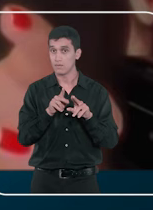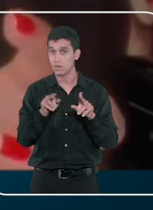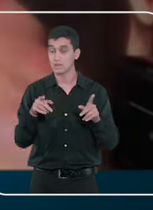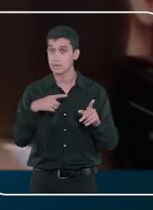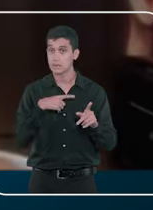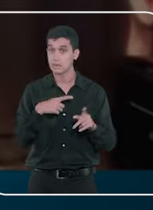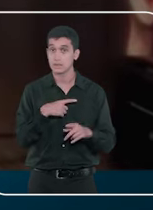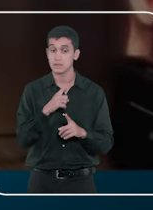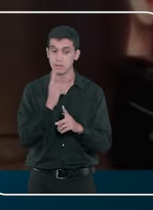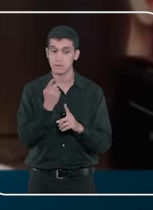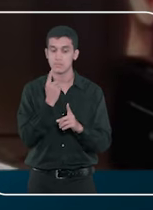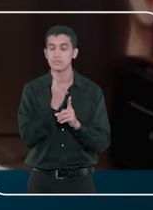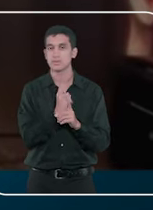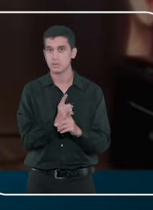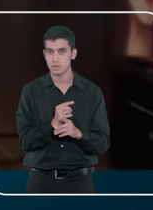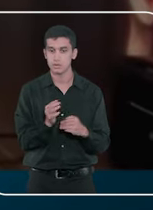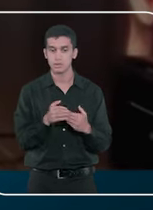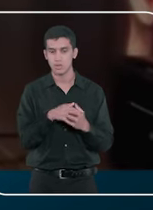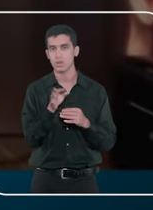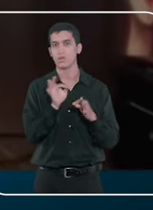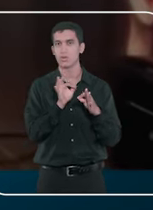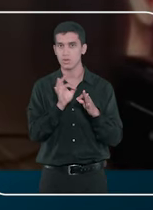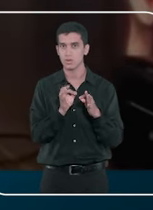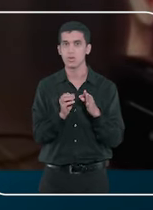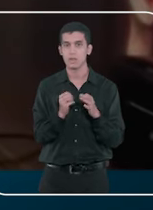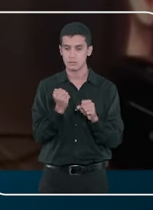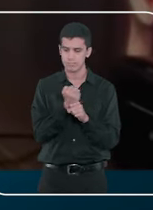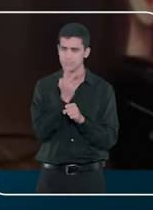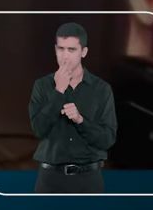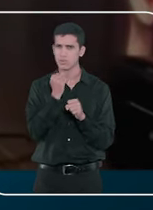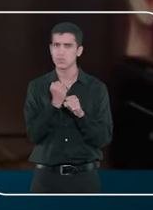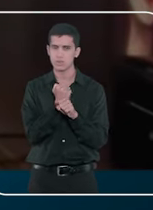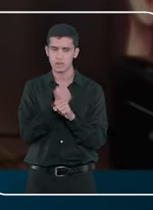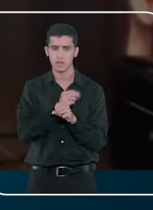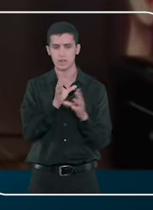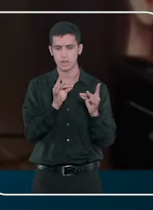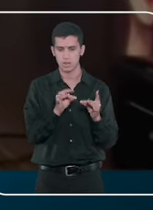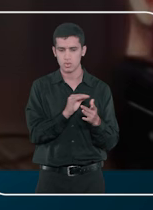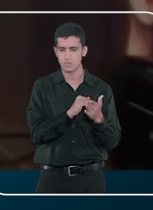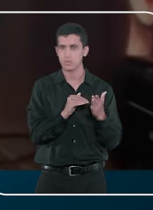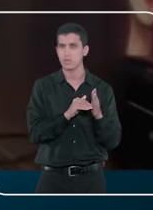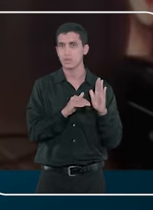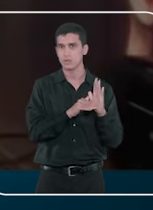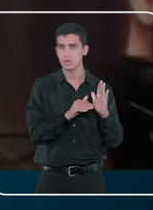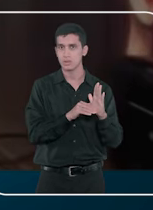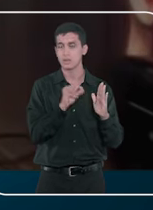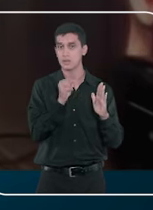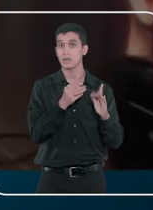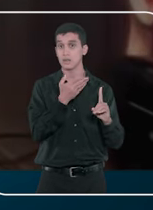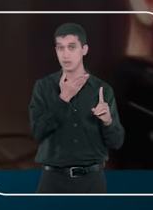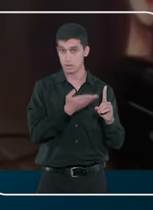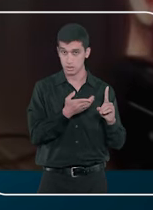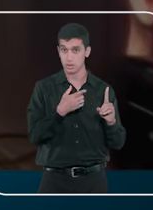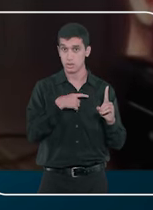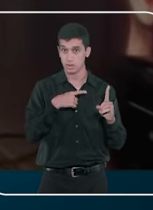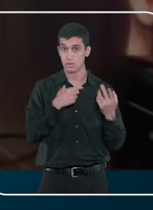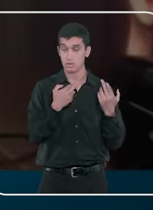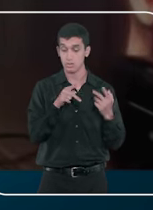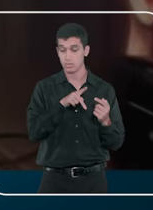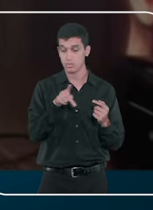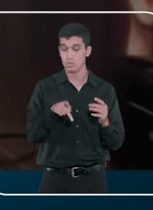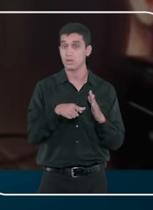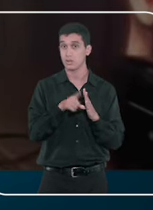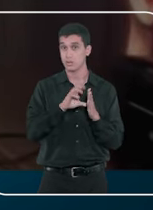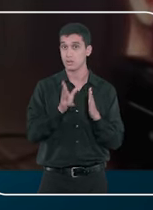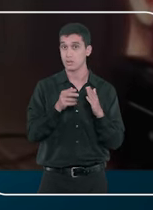que fazem, que constroem esse substrato de corroboração, que este sim, como o professor Sutzberg já